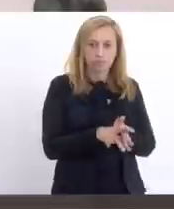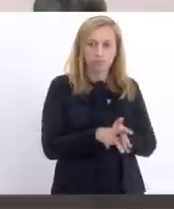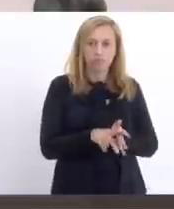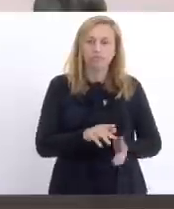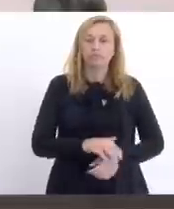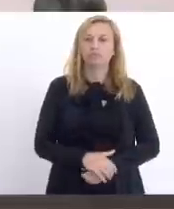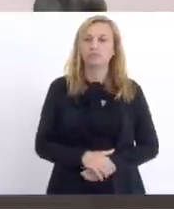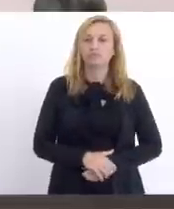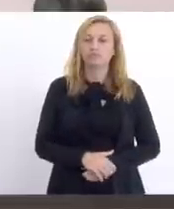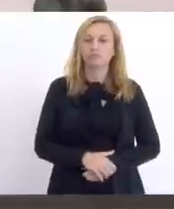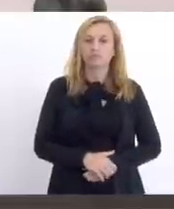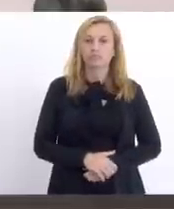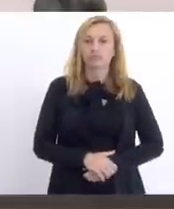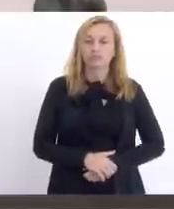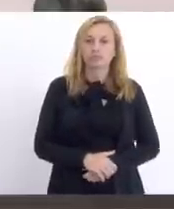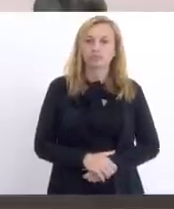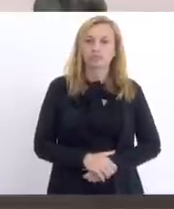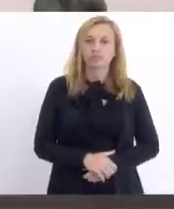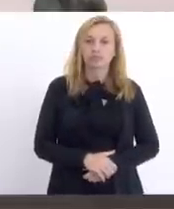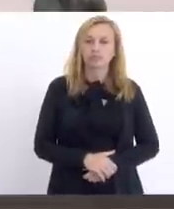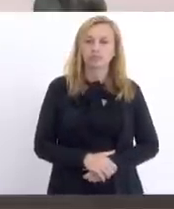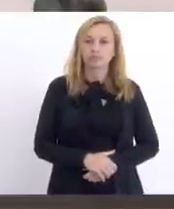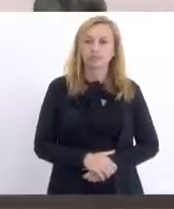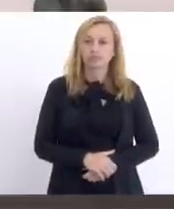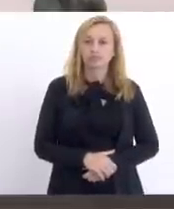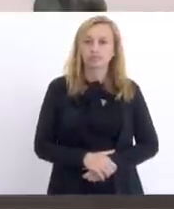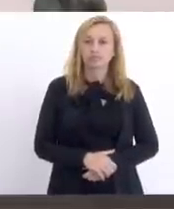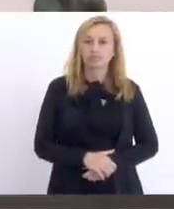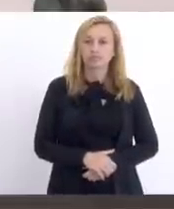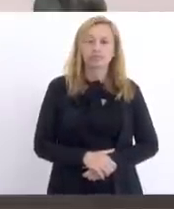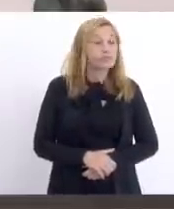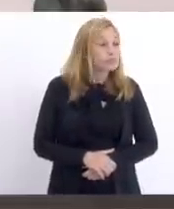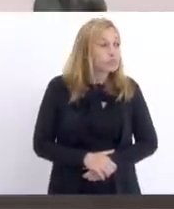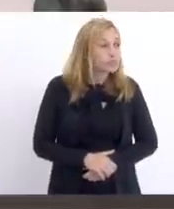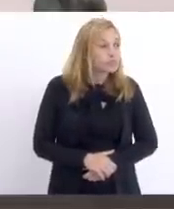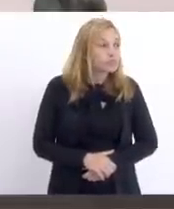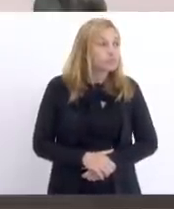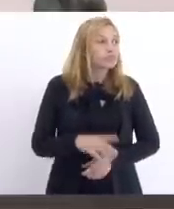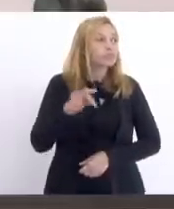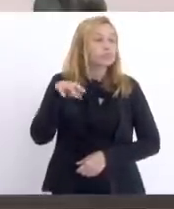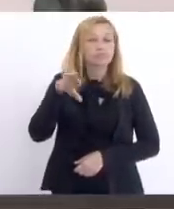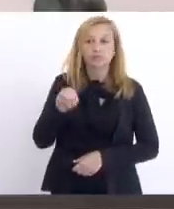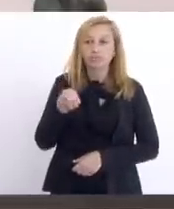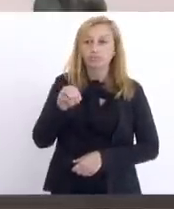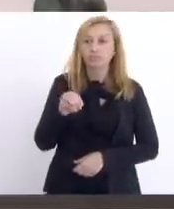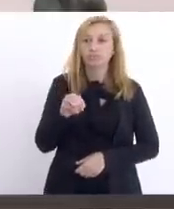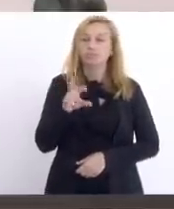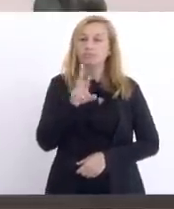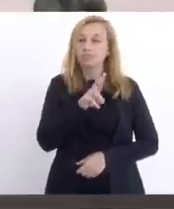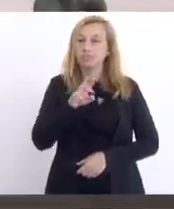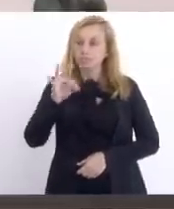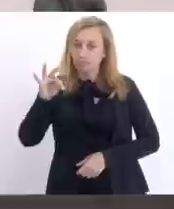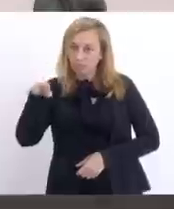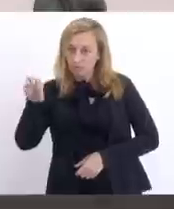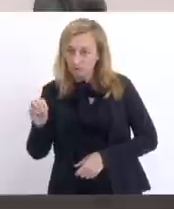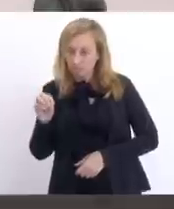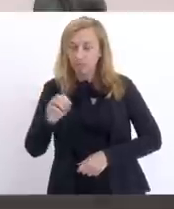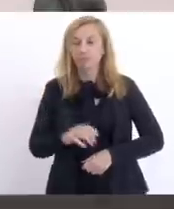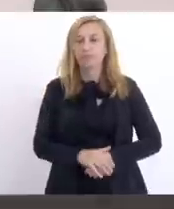sequência, presidente? O outro projeto trata da antiga Companhia Siderúrgica do Atlântico, atualmente Ternium, da